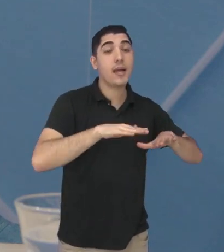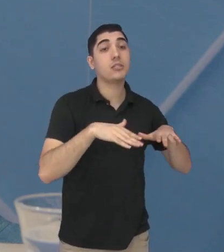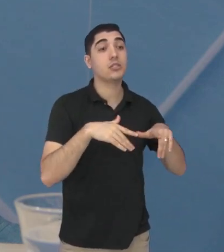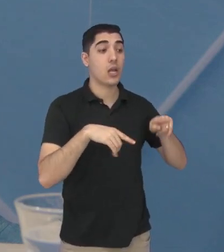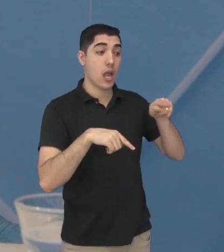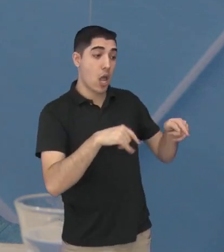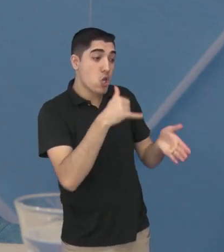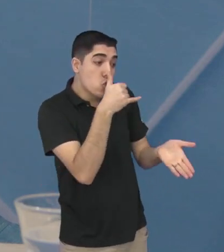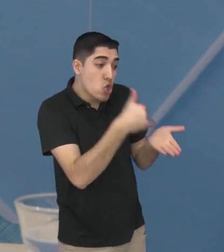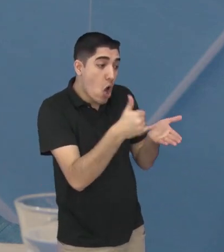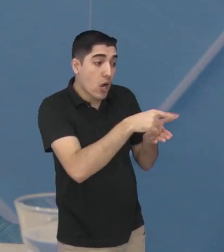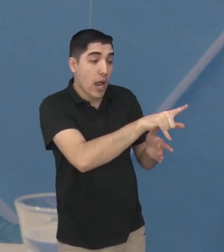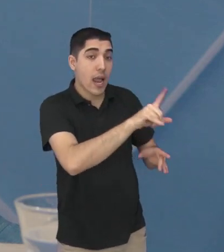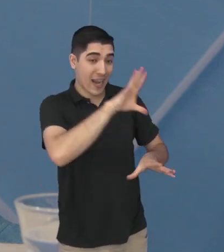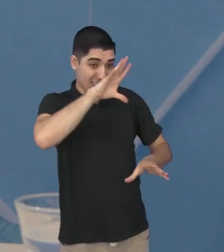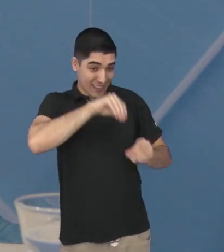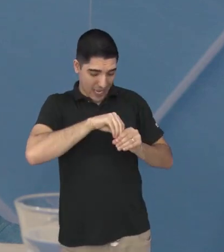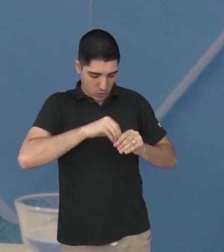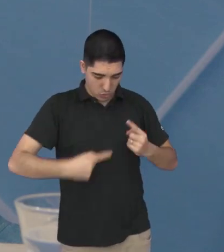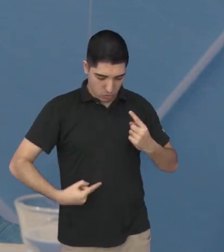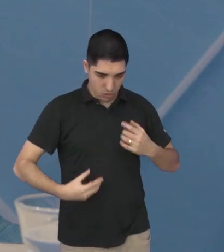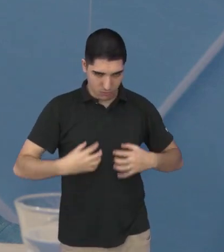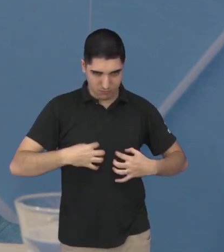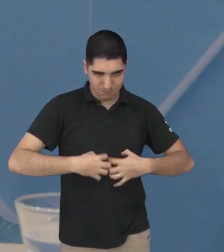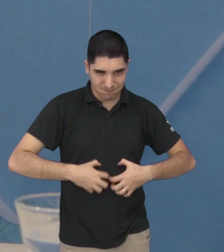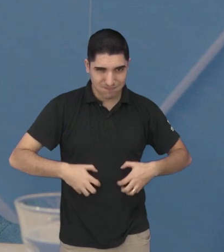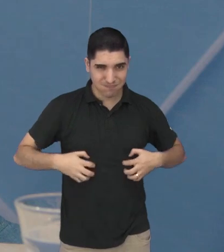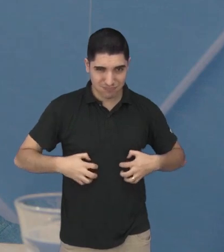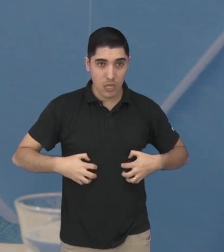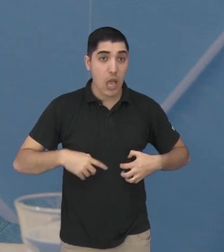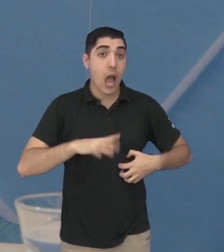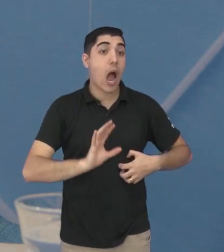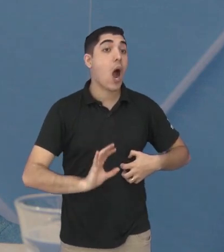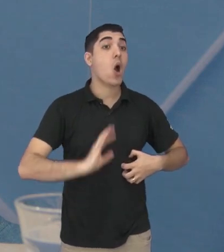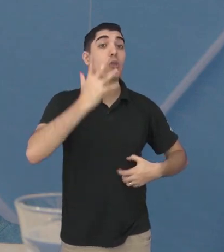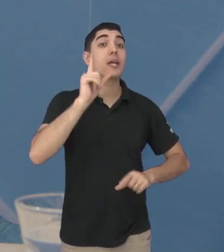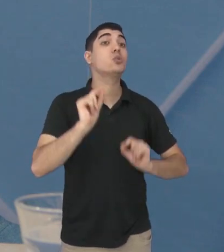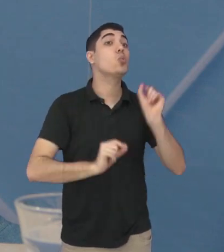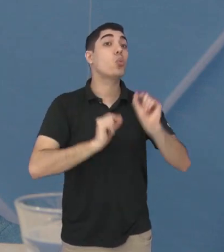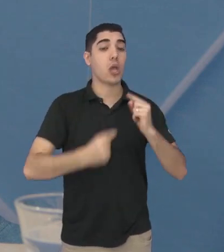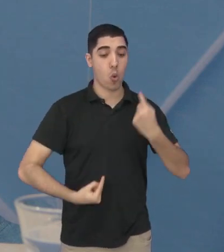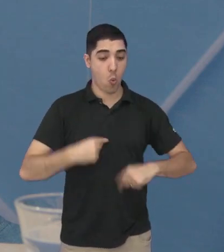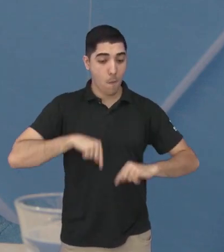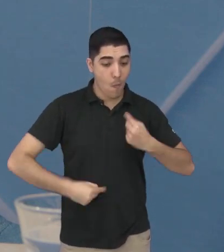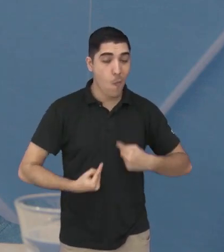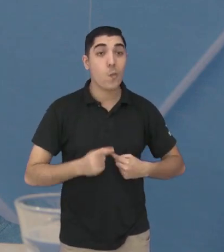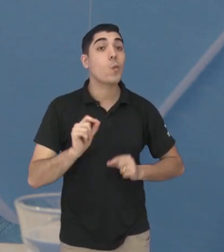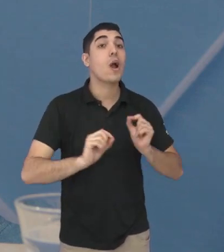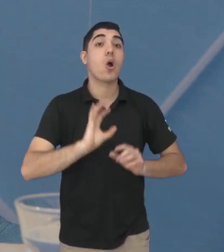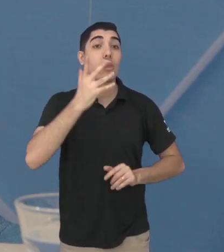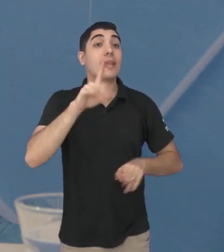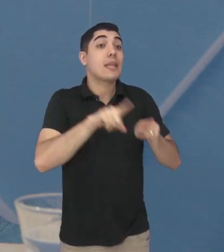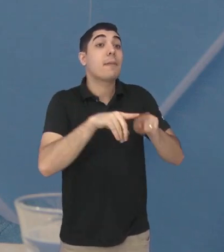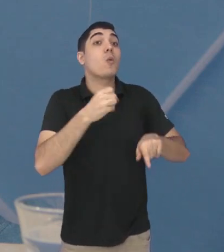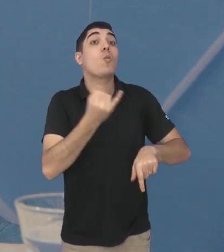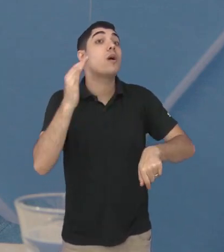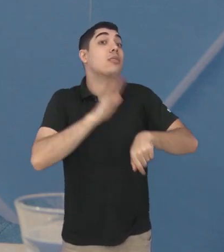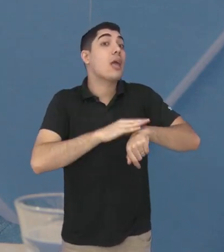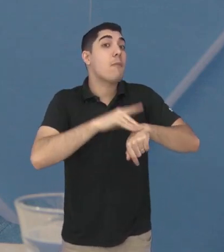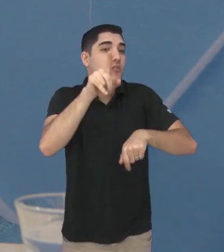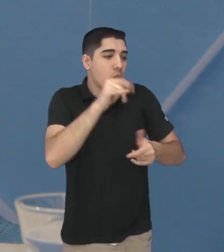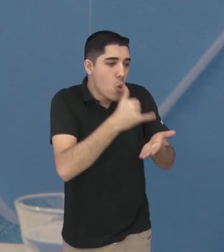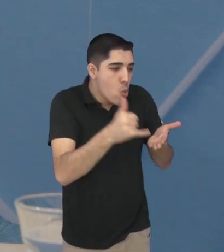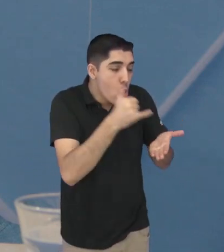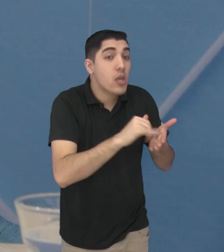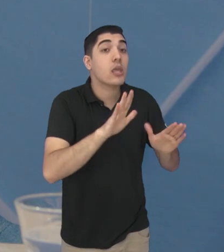do que ela faz dentro do organismo, dependendo da forma como você utiliza a droga, o tempo que você utiliza e quando você